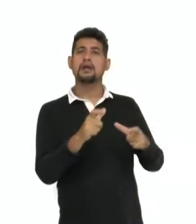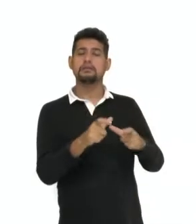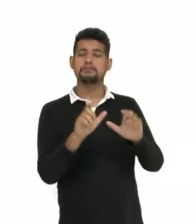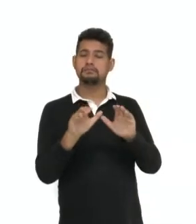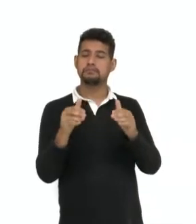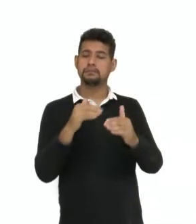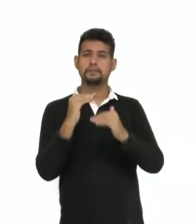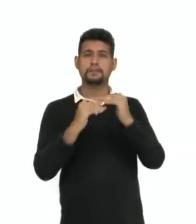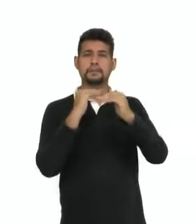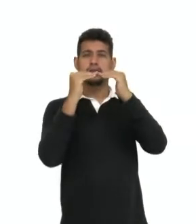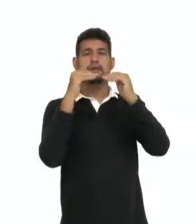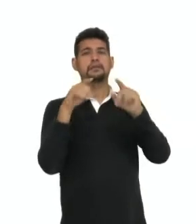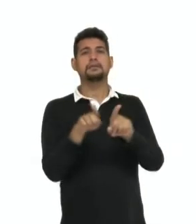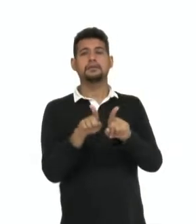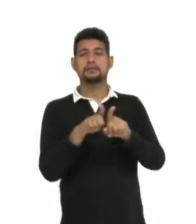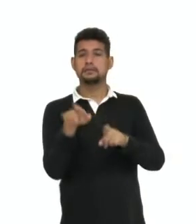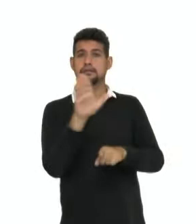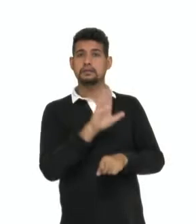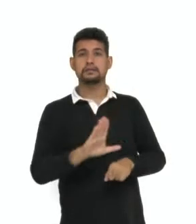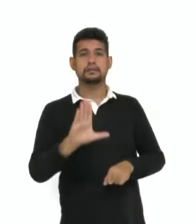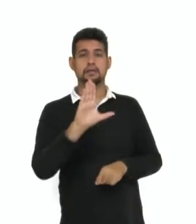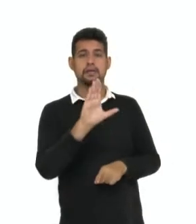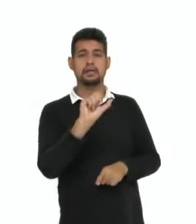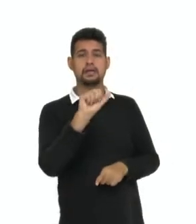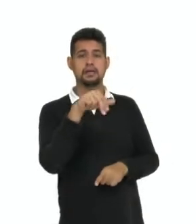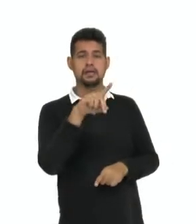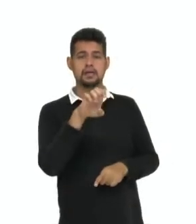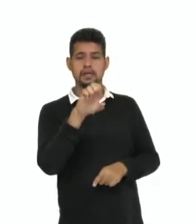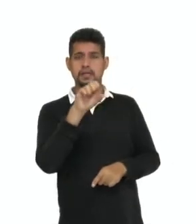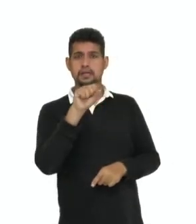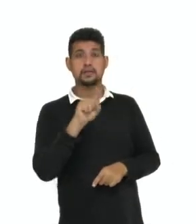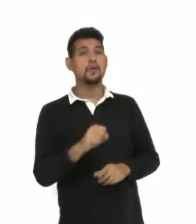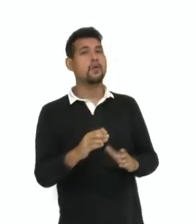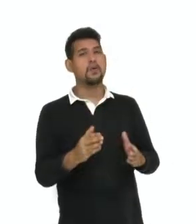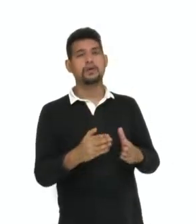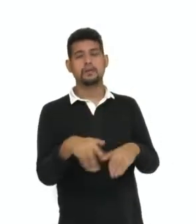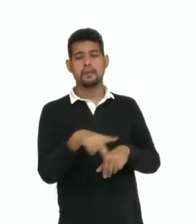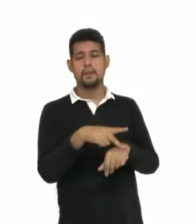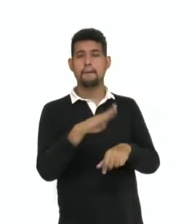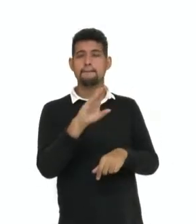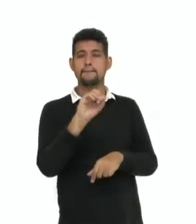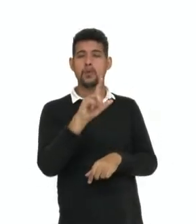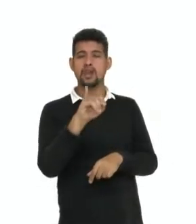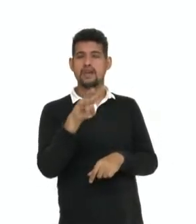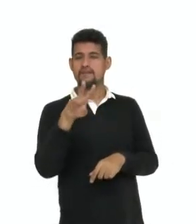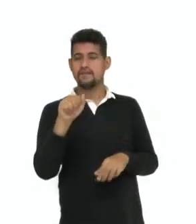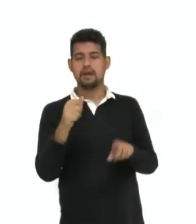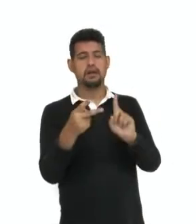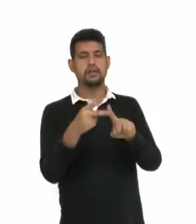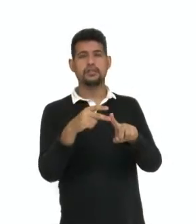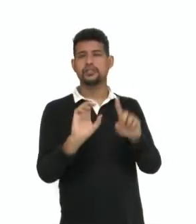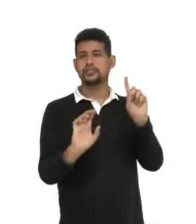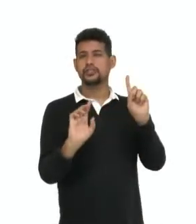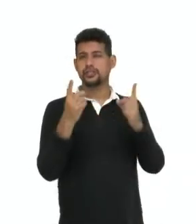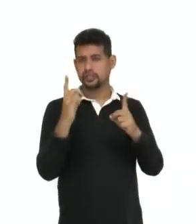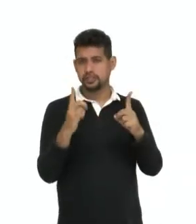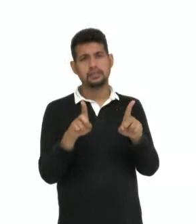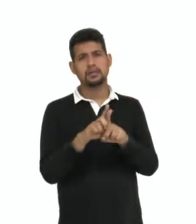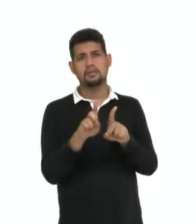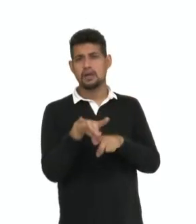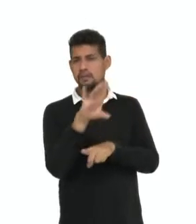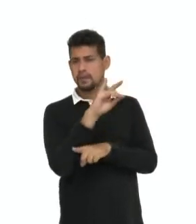se desenvolveu, na região dos Andes, né, onde hoje é a Bolívia, o Chile, parte do norte da Argentina,